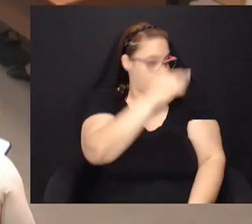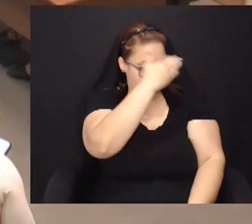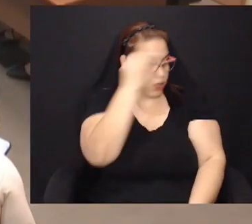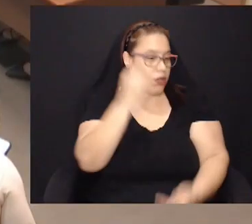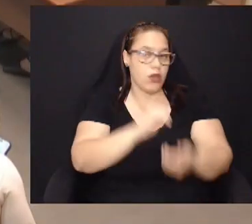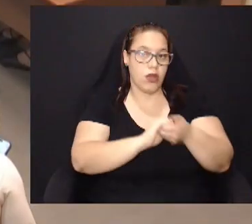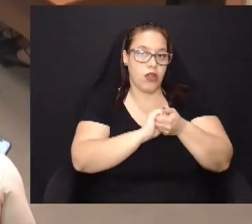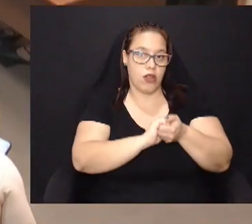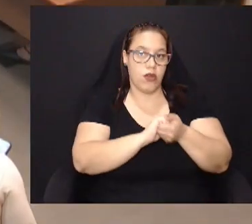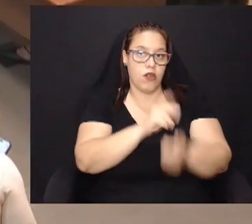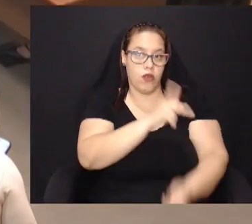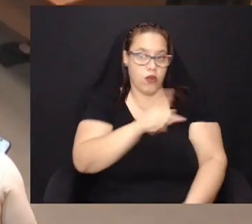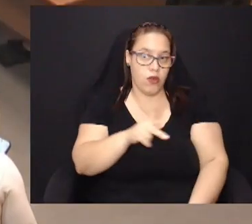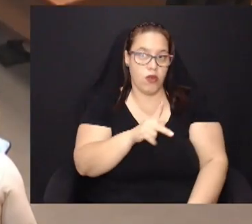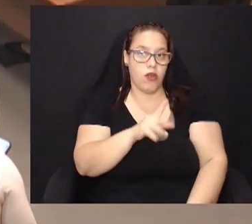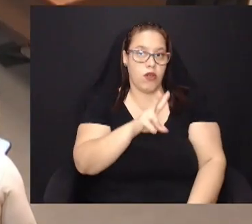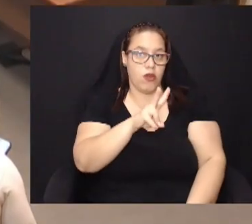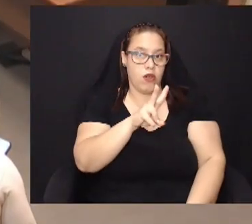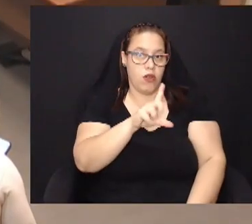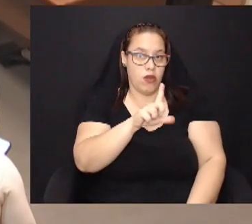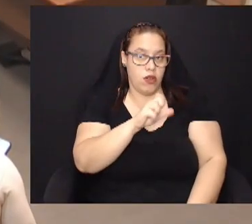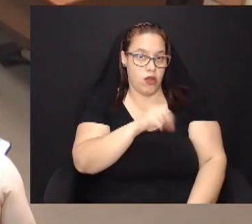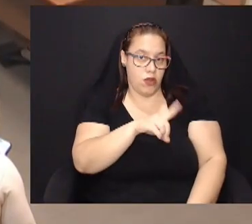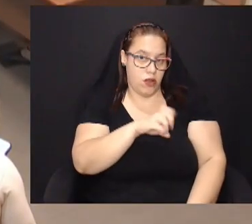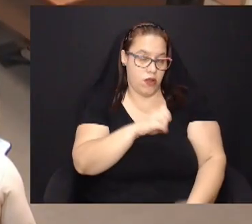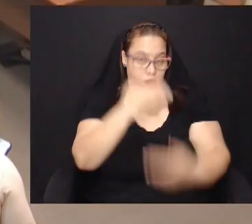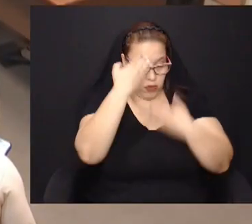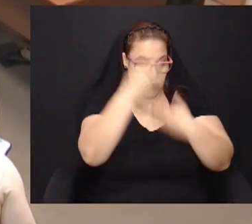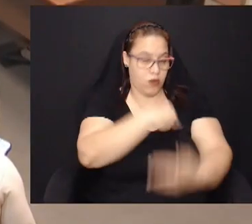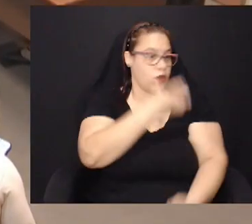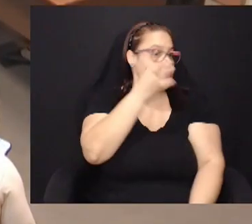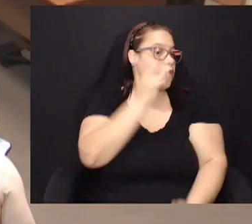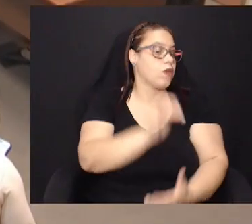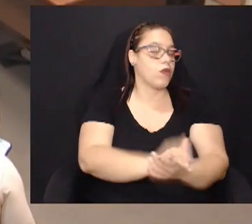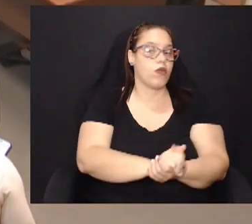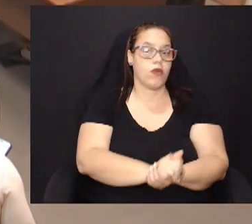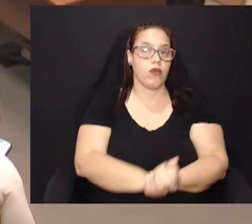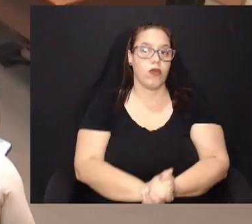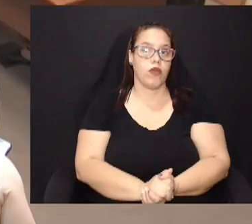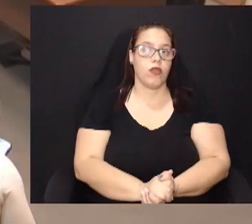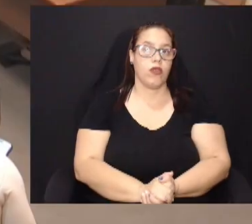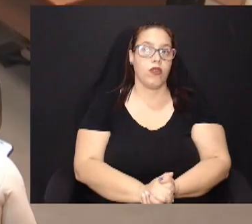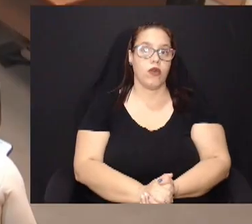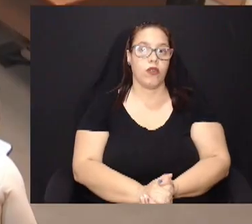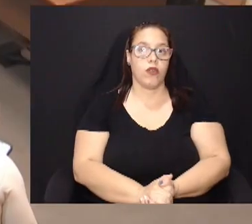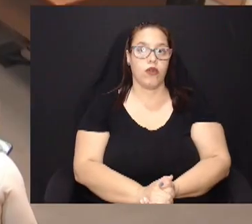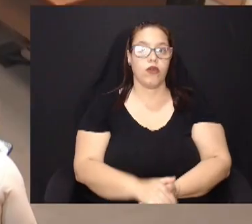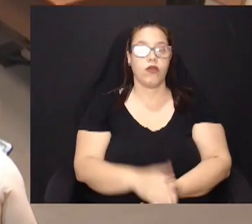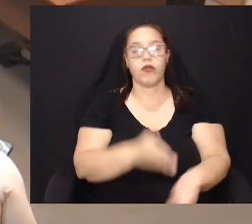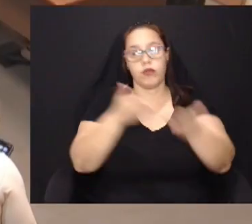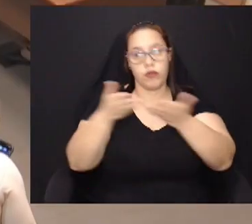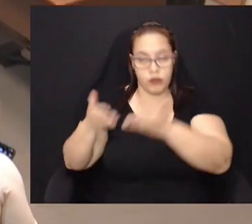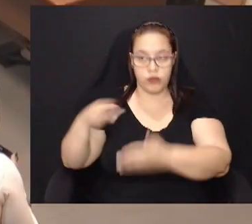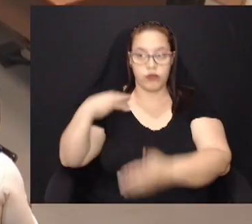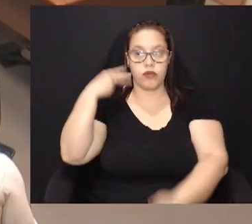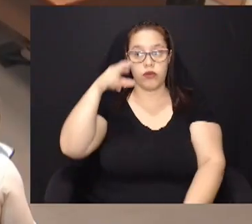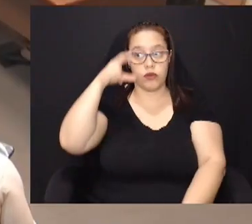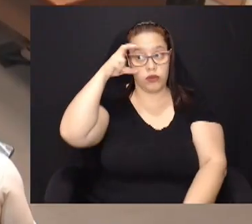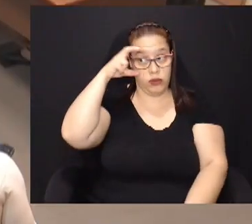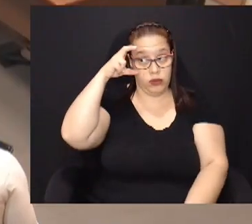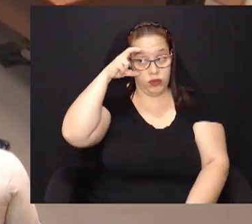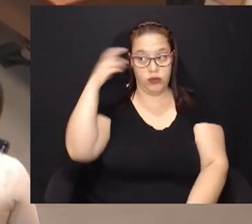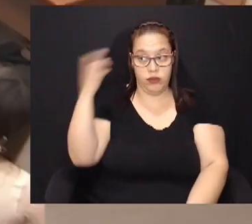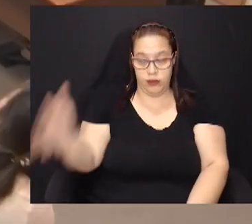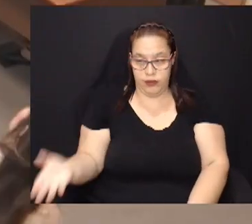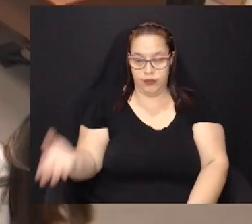aí o professor Vlad. Parabéns, muito obrigado pela presença, doutor Vlad. Vou passar a palavra agora aqui ao vereador Carlinhos Camelô